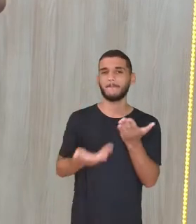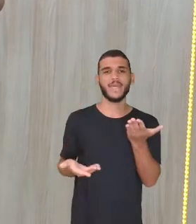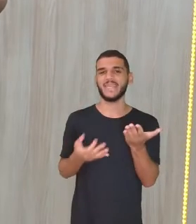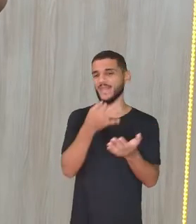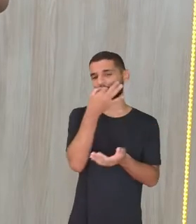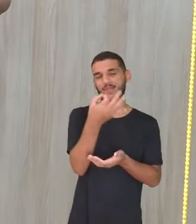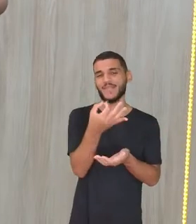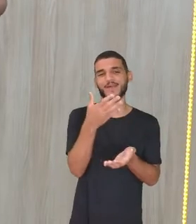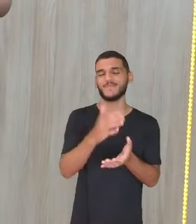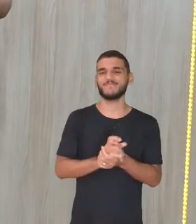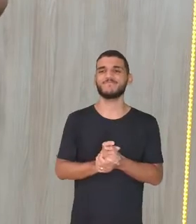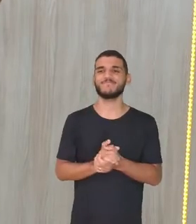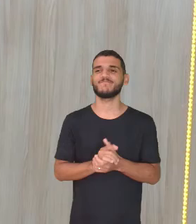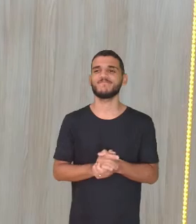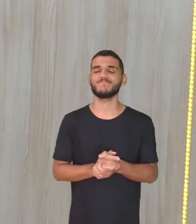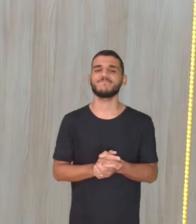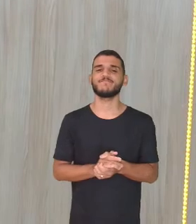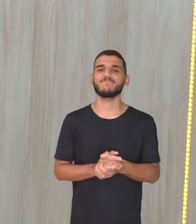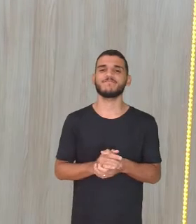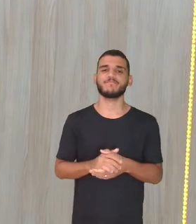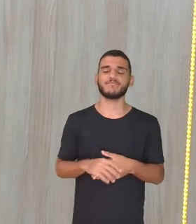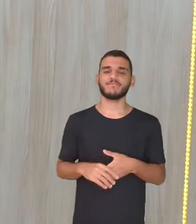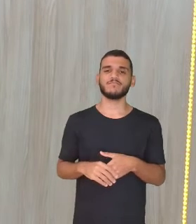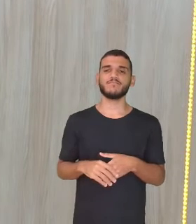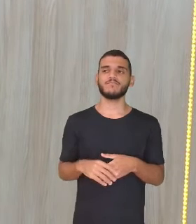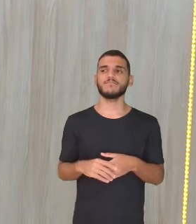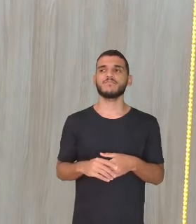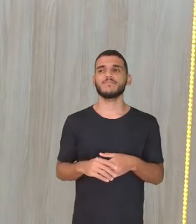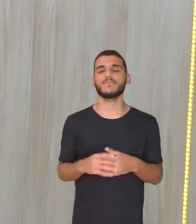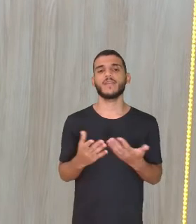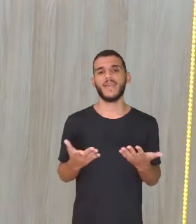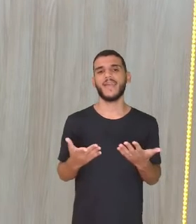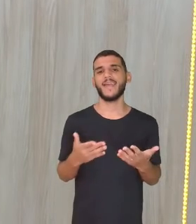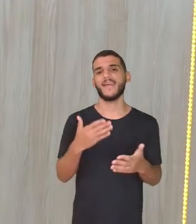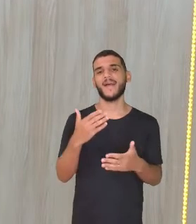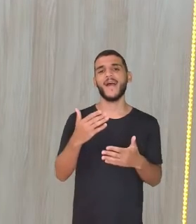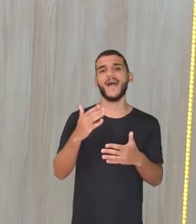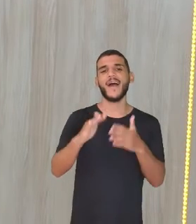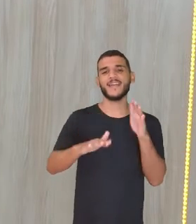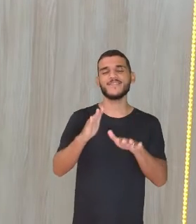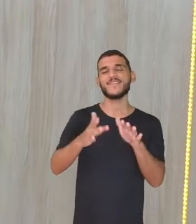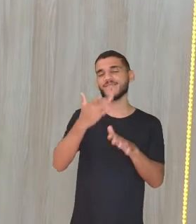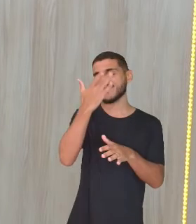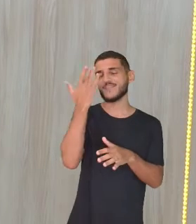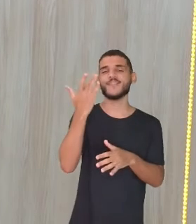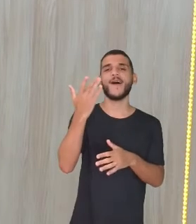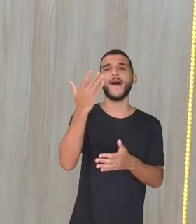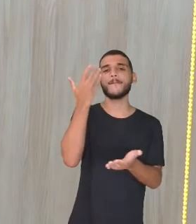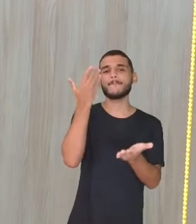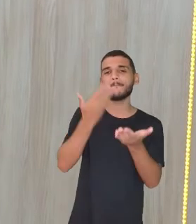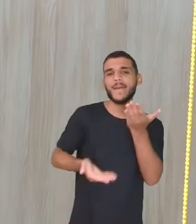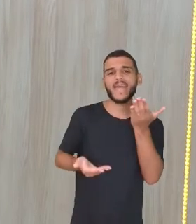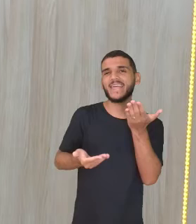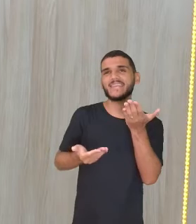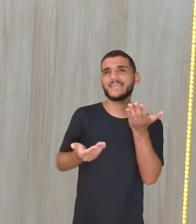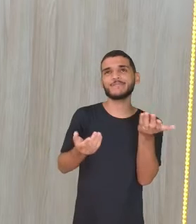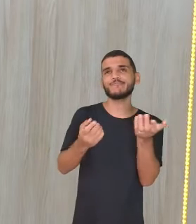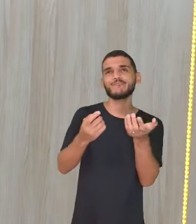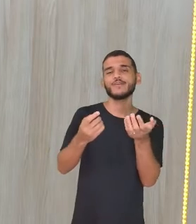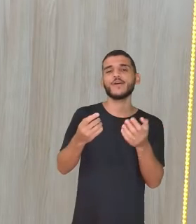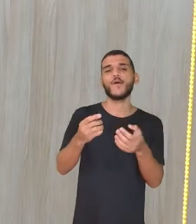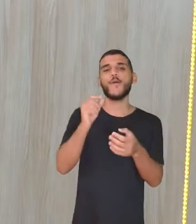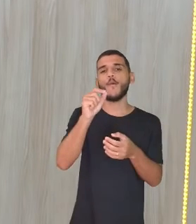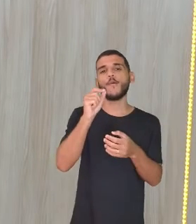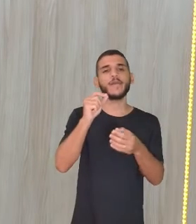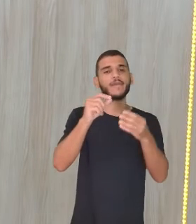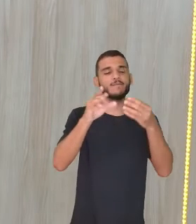aí trazendo uma incoerência. É aquela questão de perder o fio da meada. Quando a gente diz esse, né, a gente tem esse ditado.